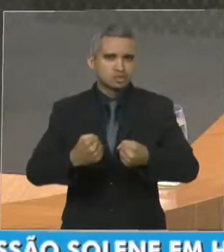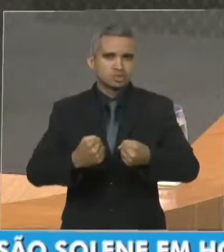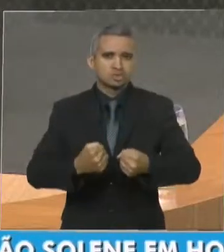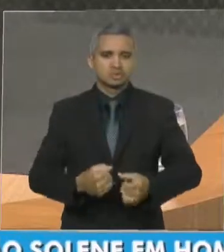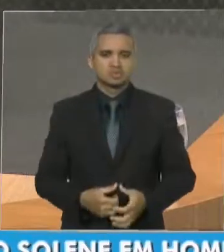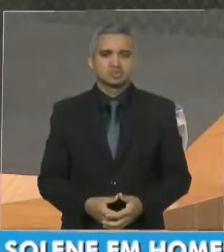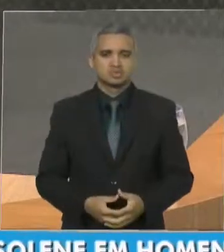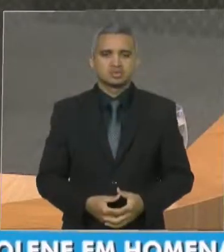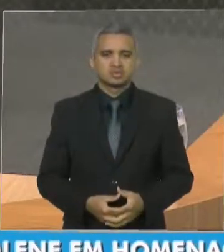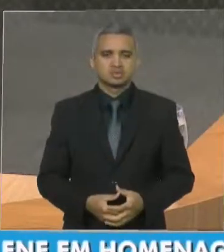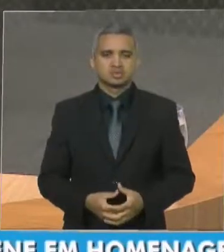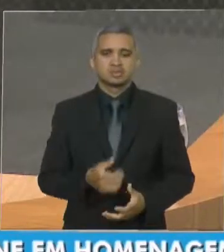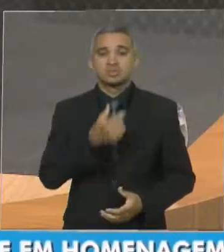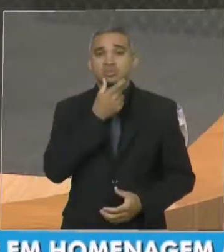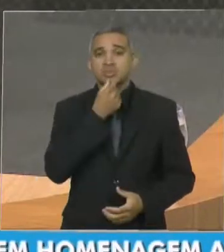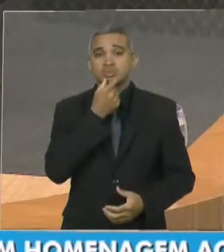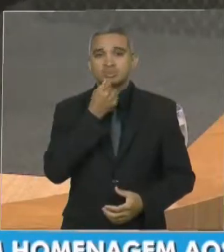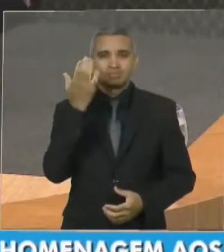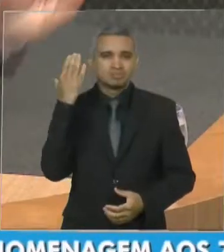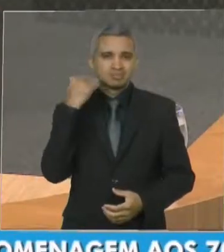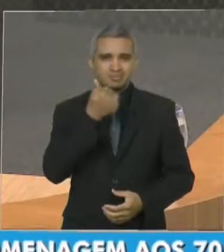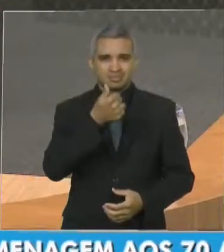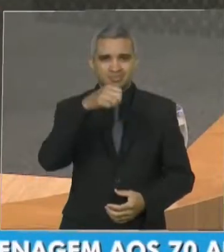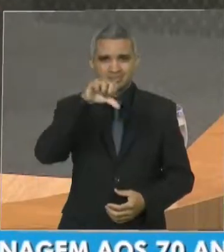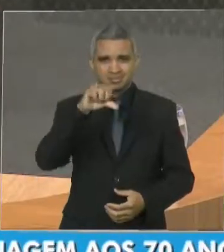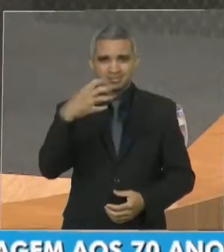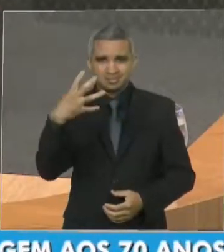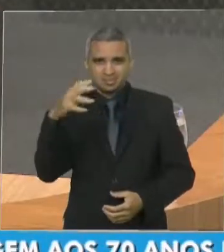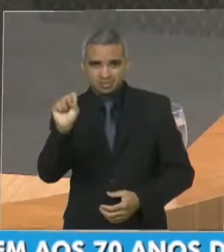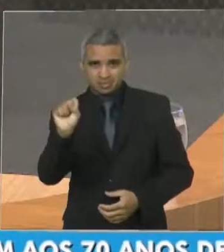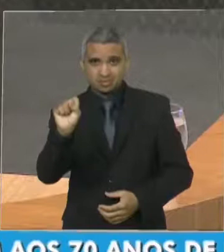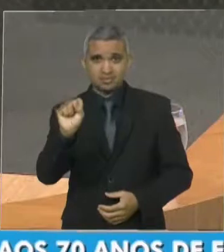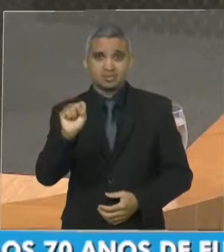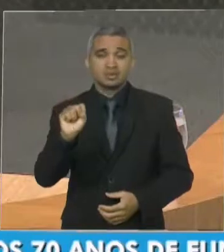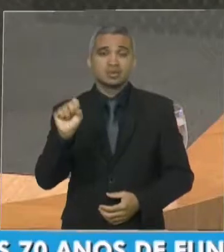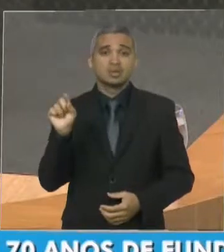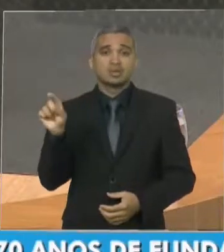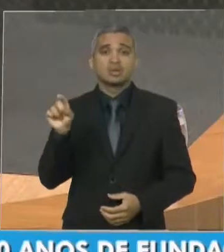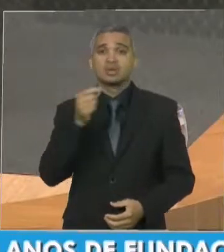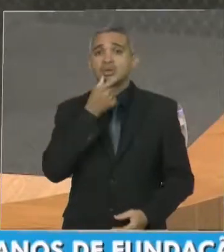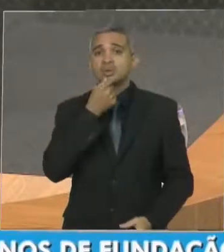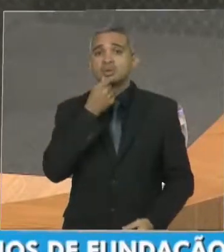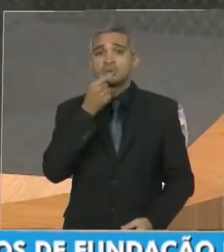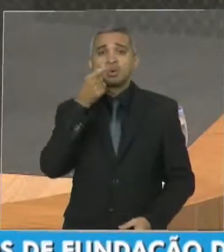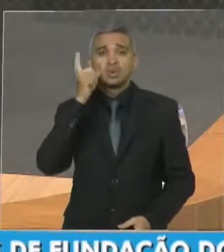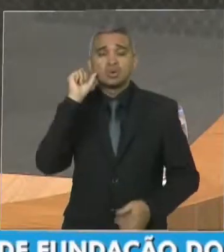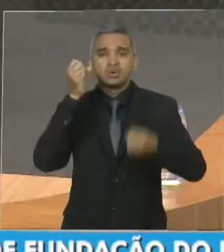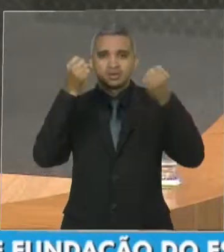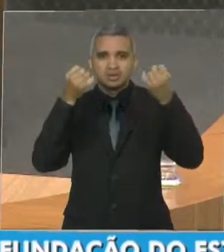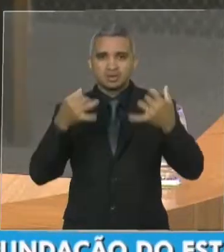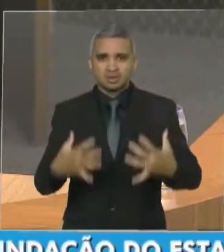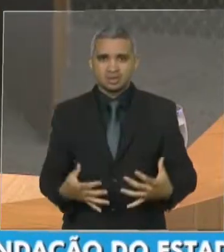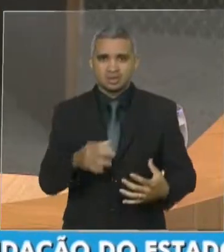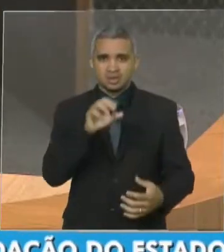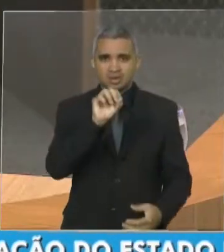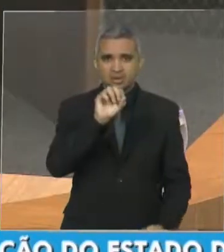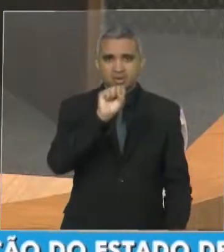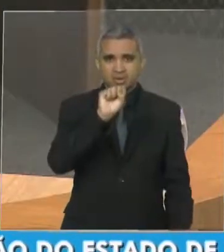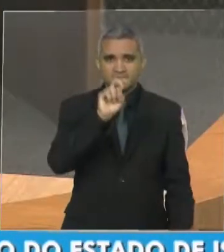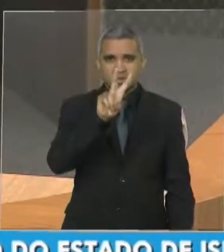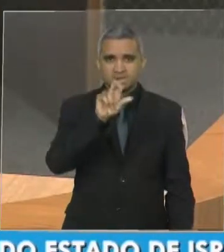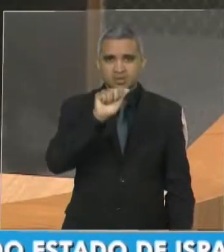a votação, como nos explicava o embaixador ontem, foi em 3 tempos. O Oswaldo Aranha ele foi costurando